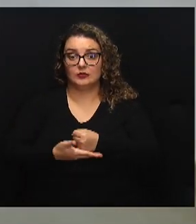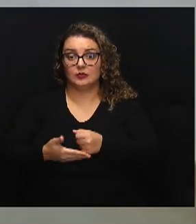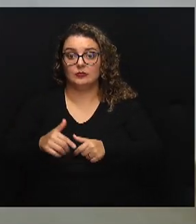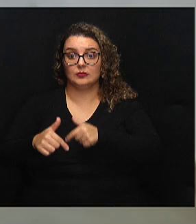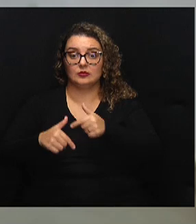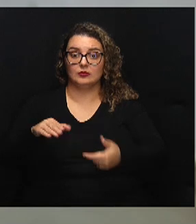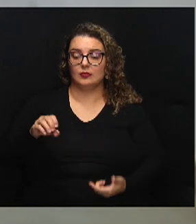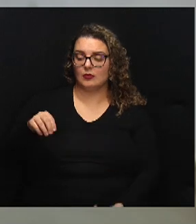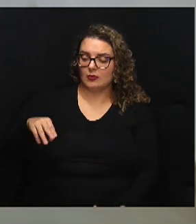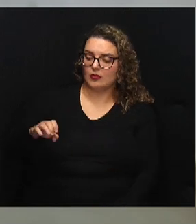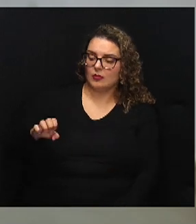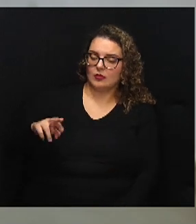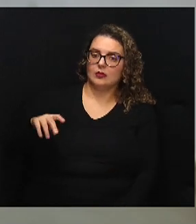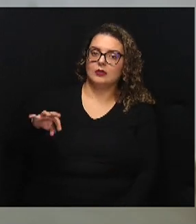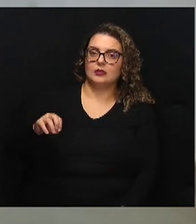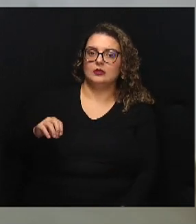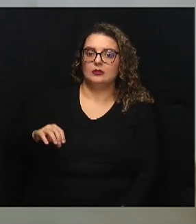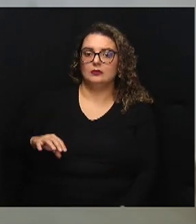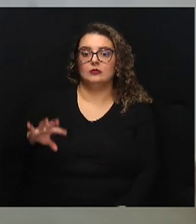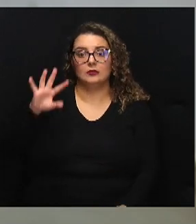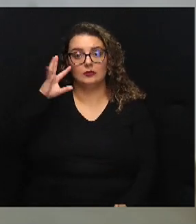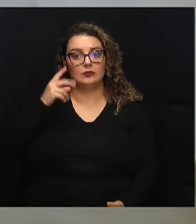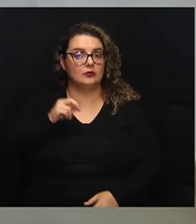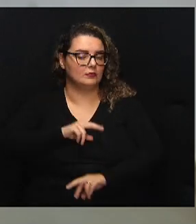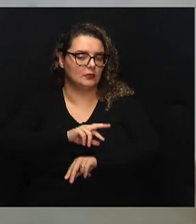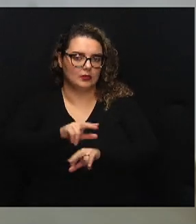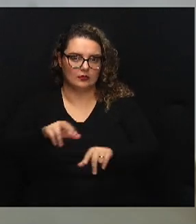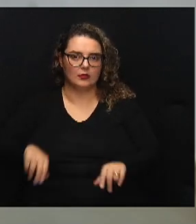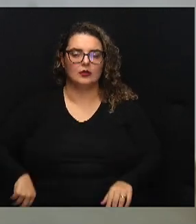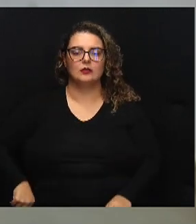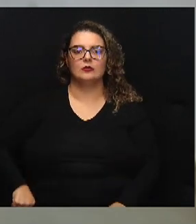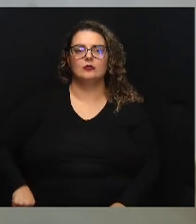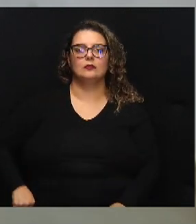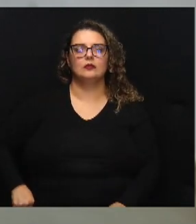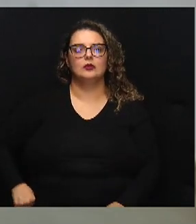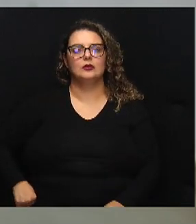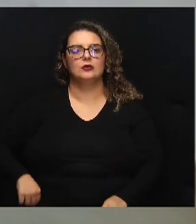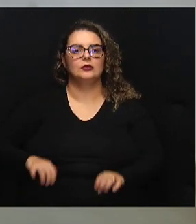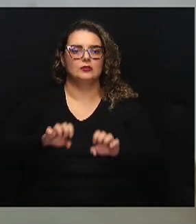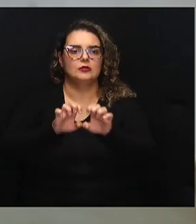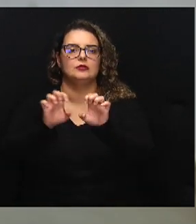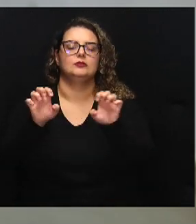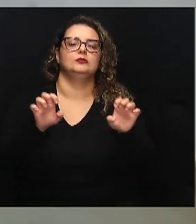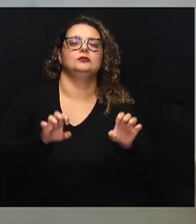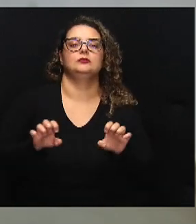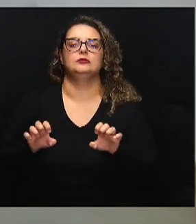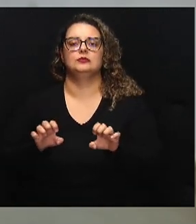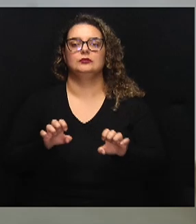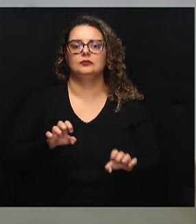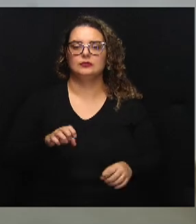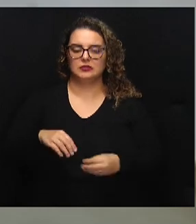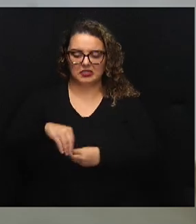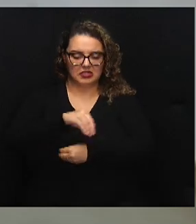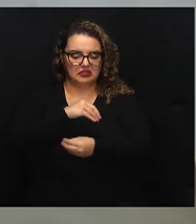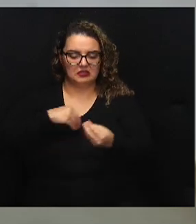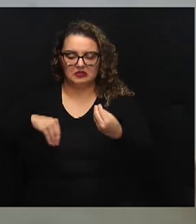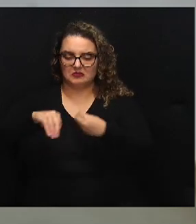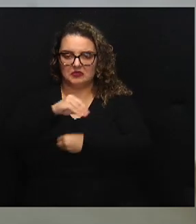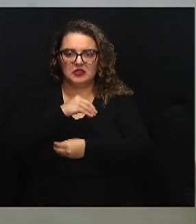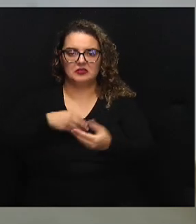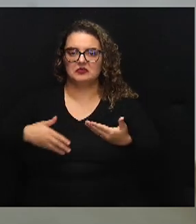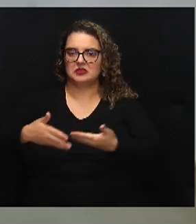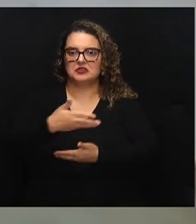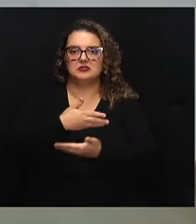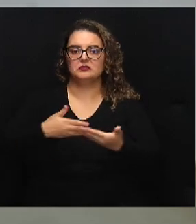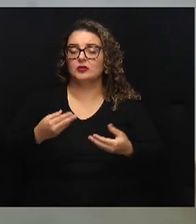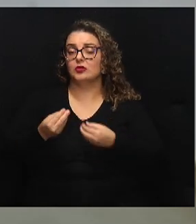concreto hoje. Deu bastante conhecimento de estrutura e de mistura e como